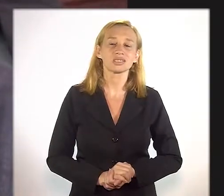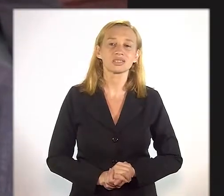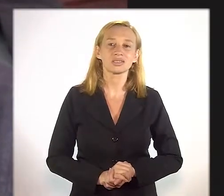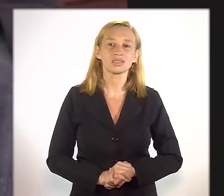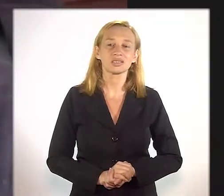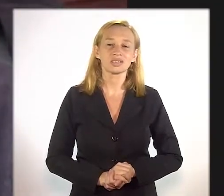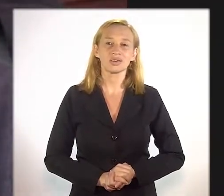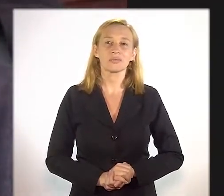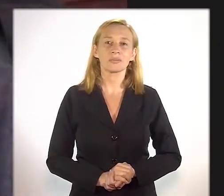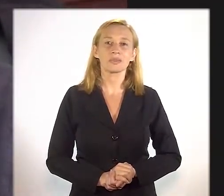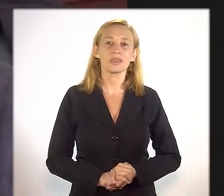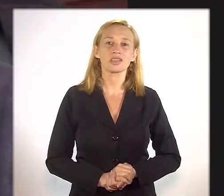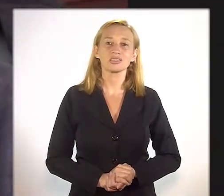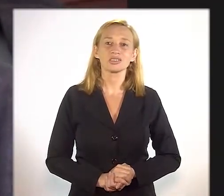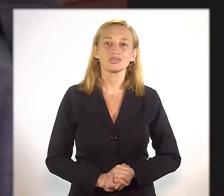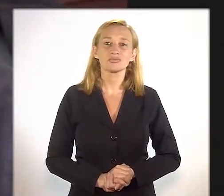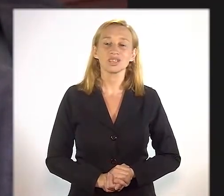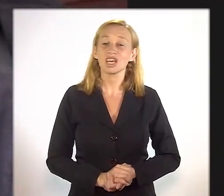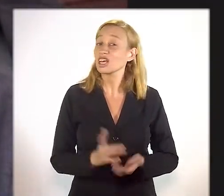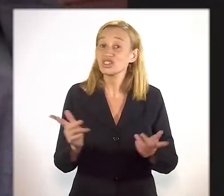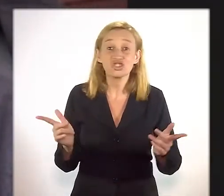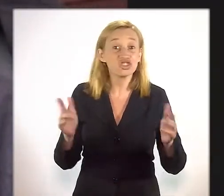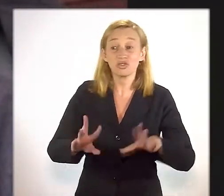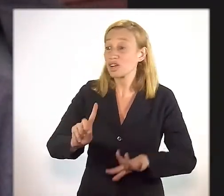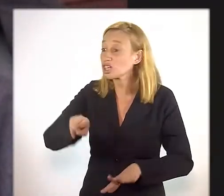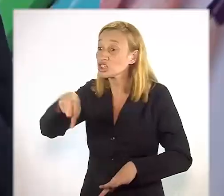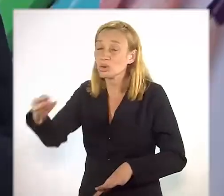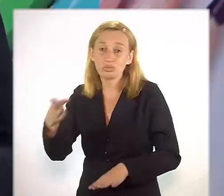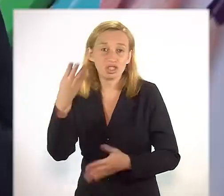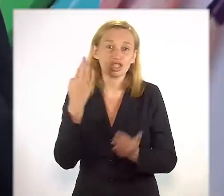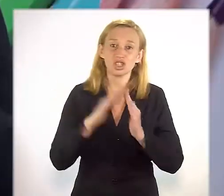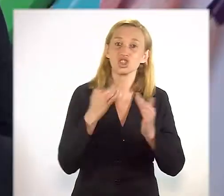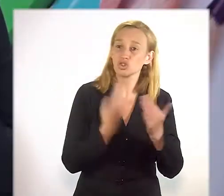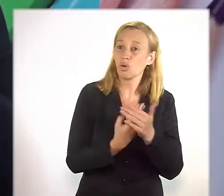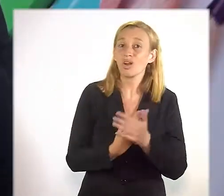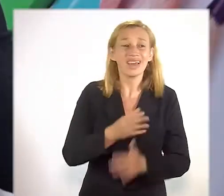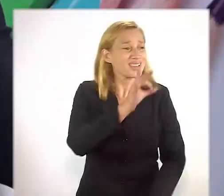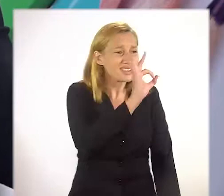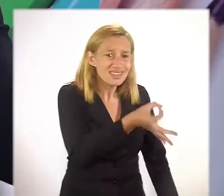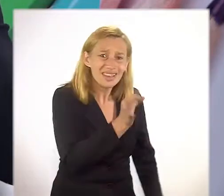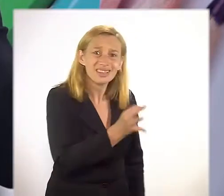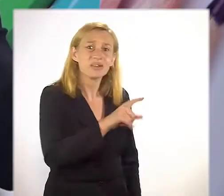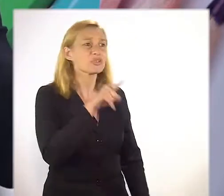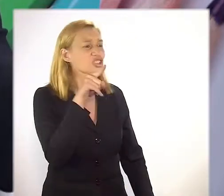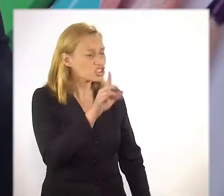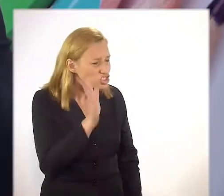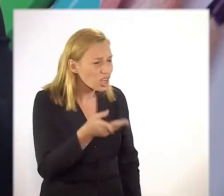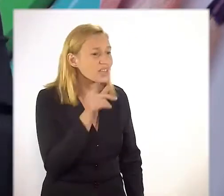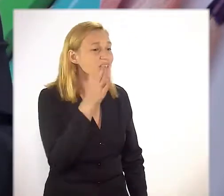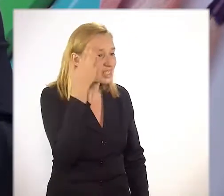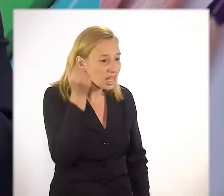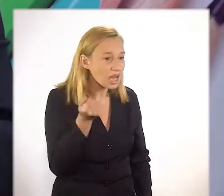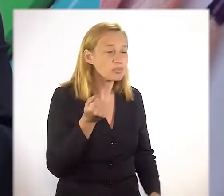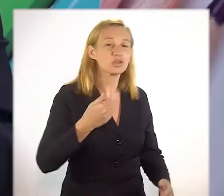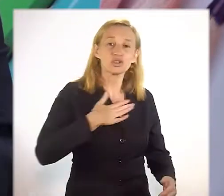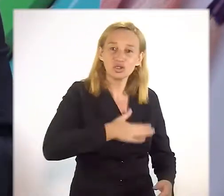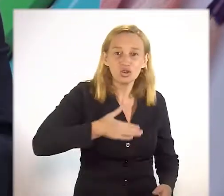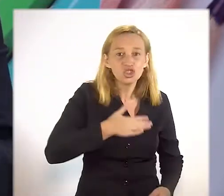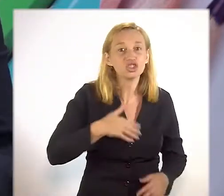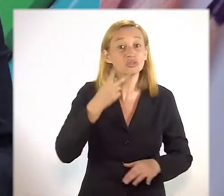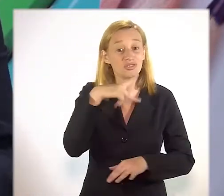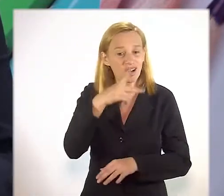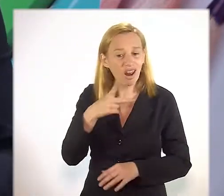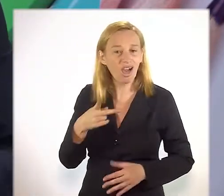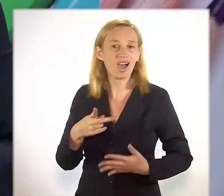estão largados, é completamente o oposto. Exatamente esse ponto. Você já sabe quais os pontos que a gente gosta